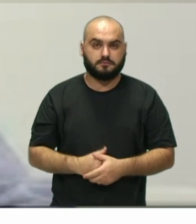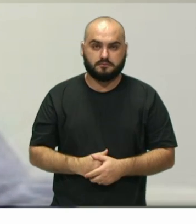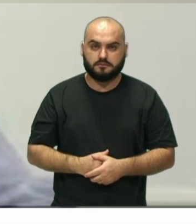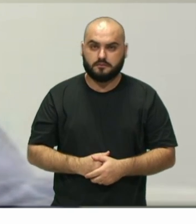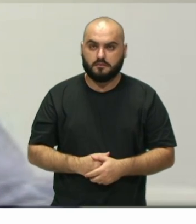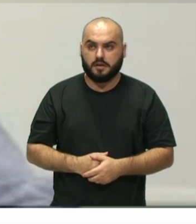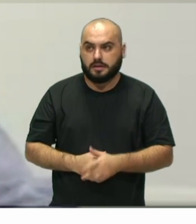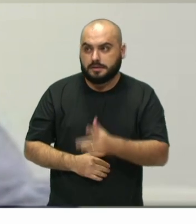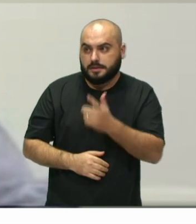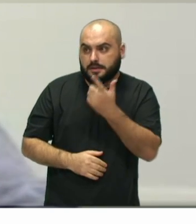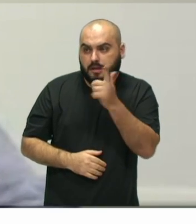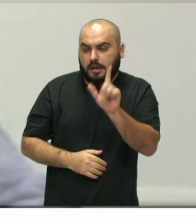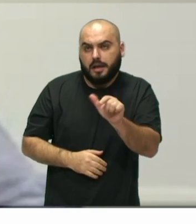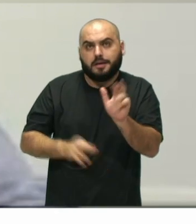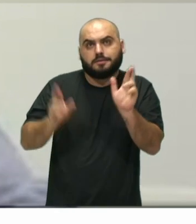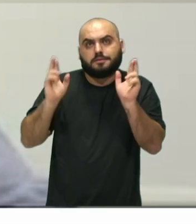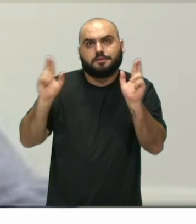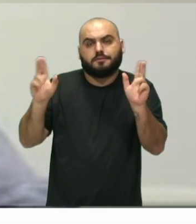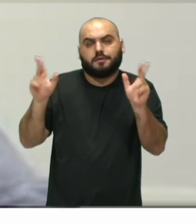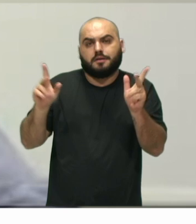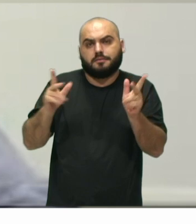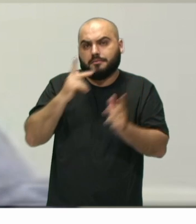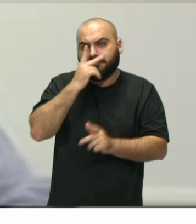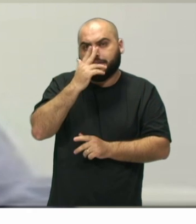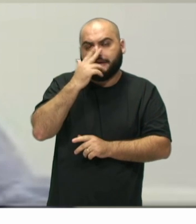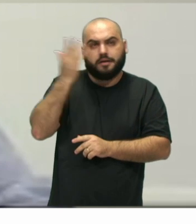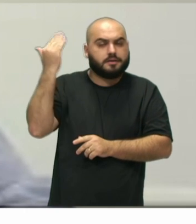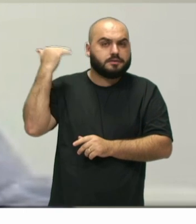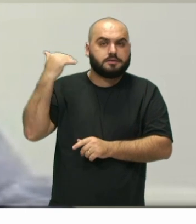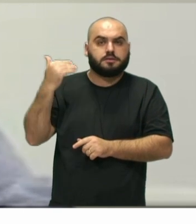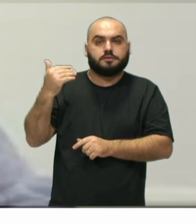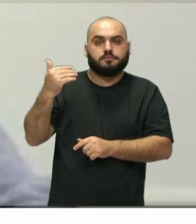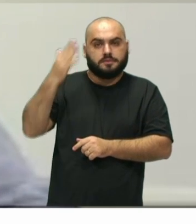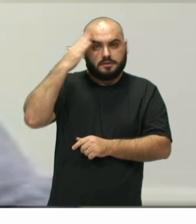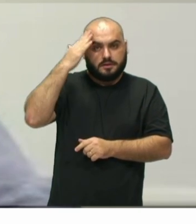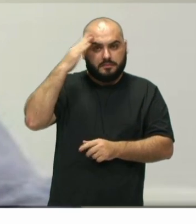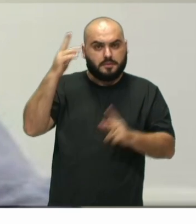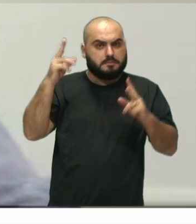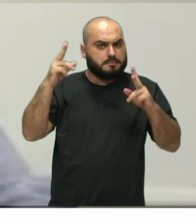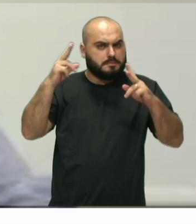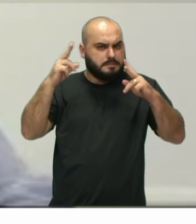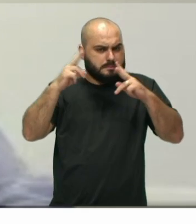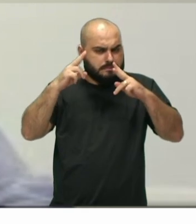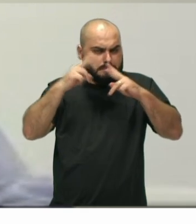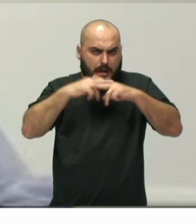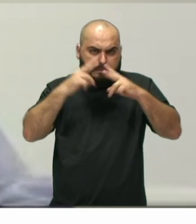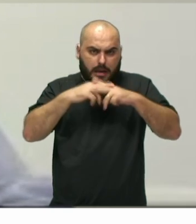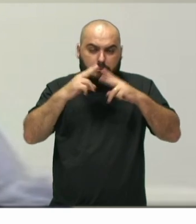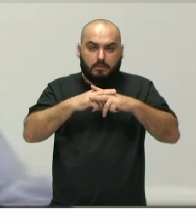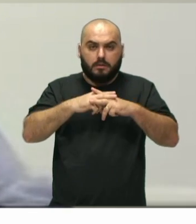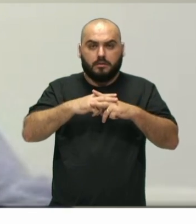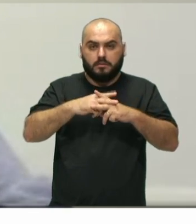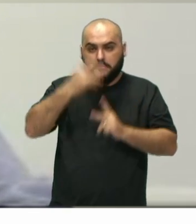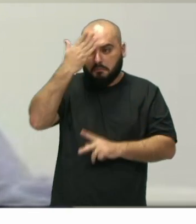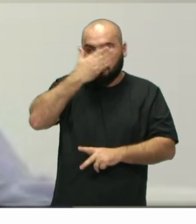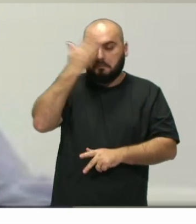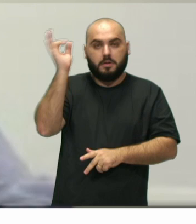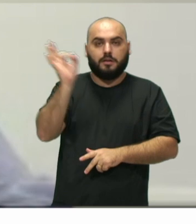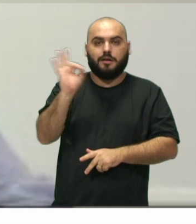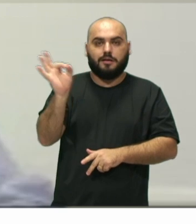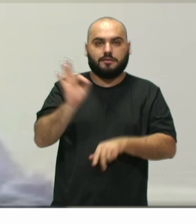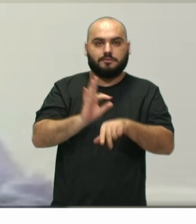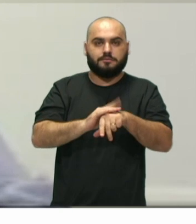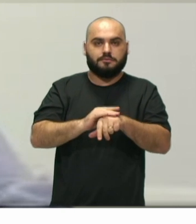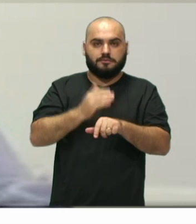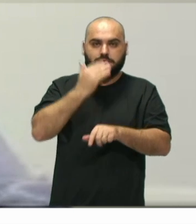sempre contou, da forma que é uma guerra invisível, na verdade, né? E aí entra toda a questão psicológica. Eu sempre